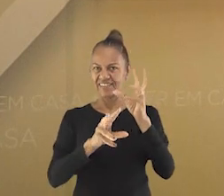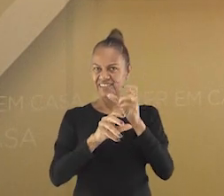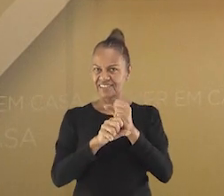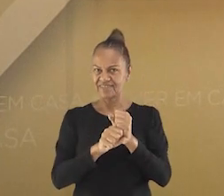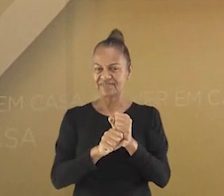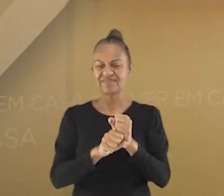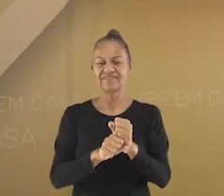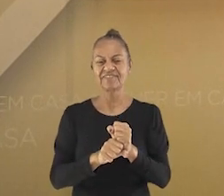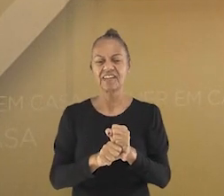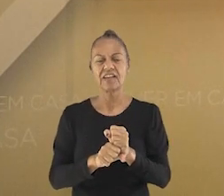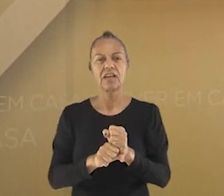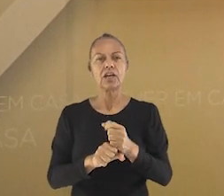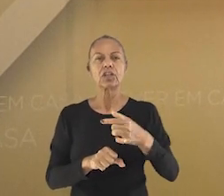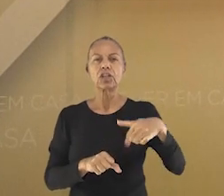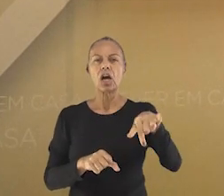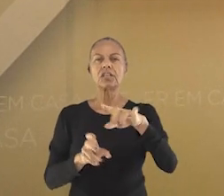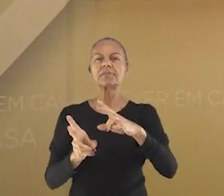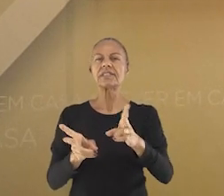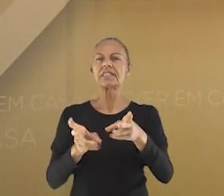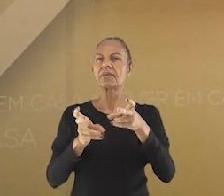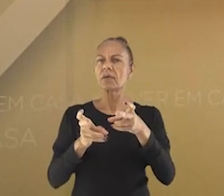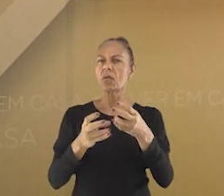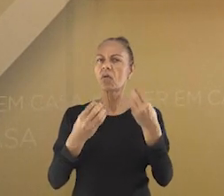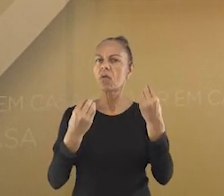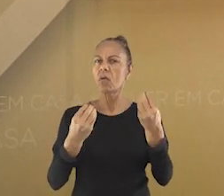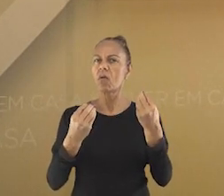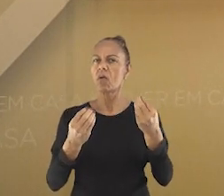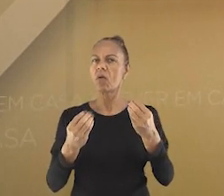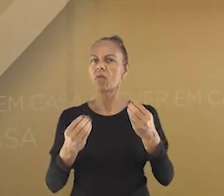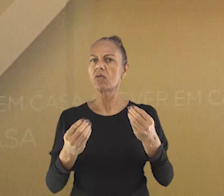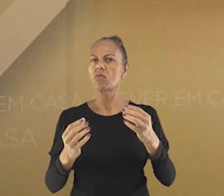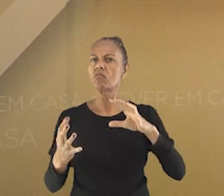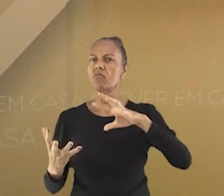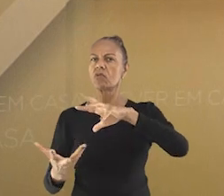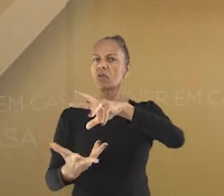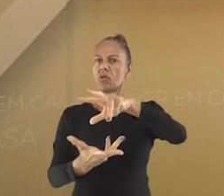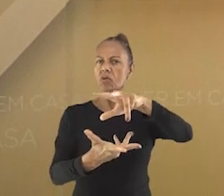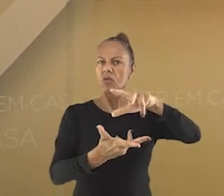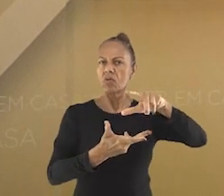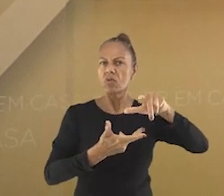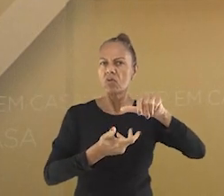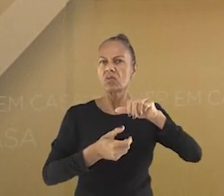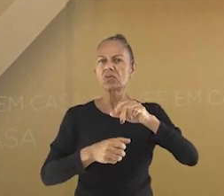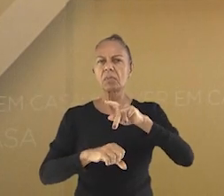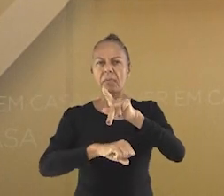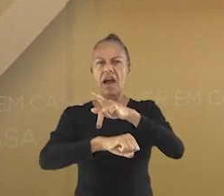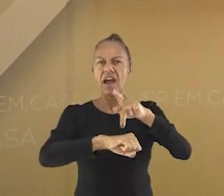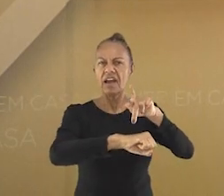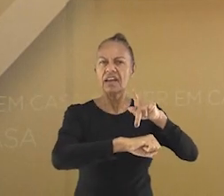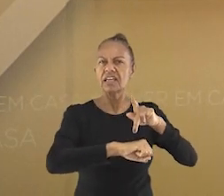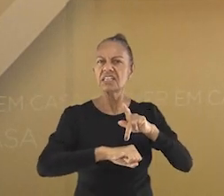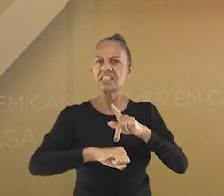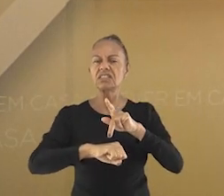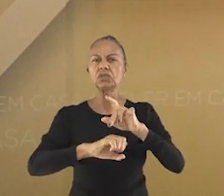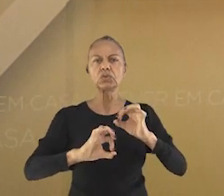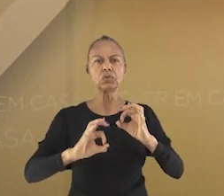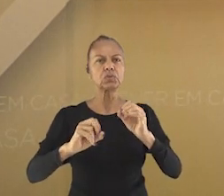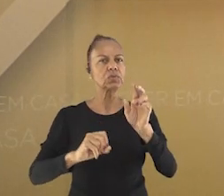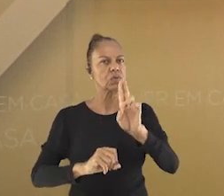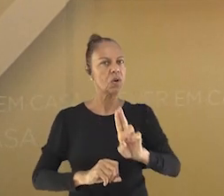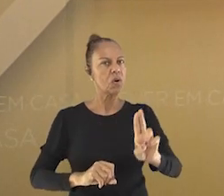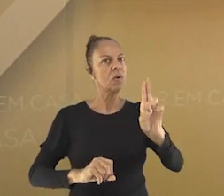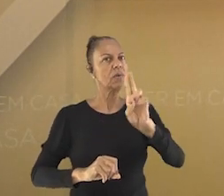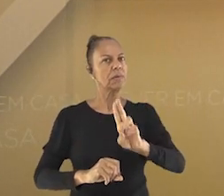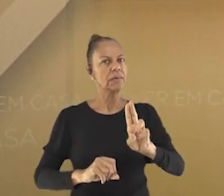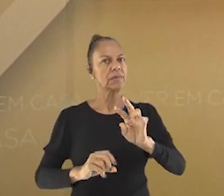aula? Vimos como a globalização está diretamente ligada ao uso de novas